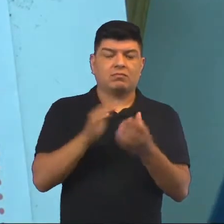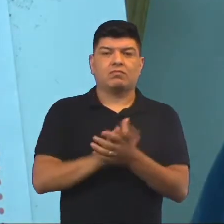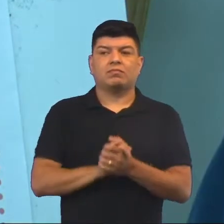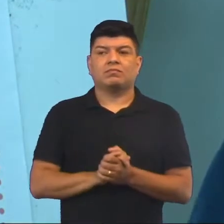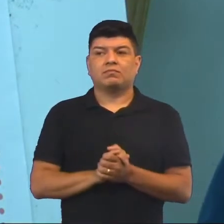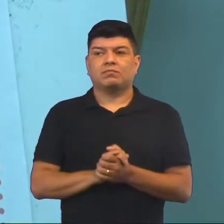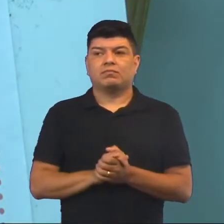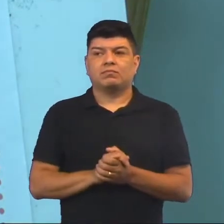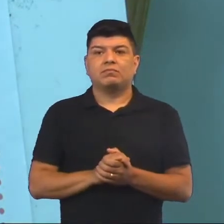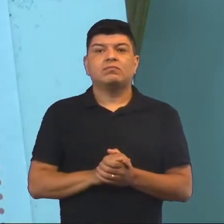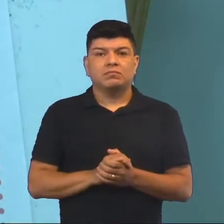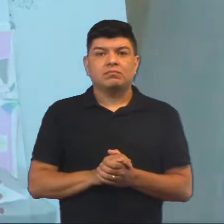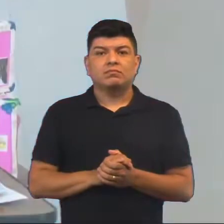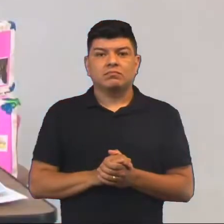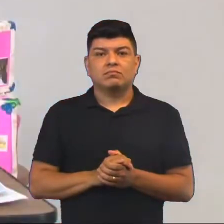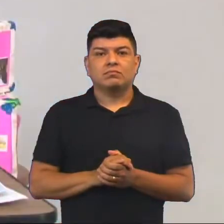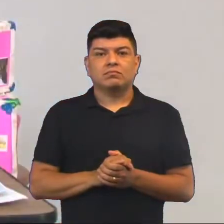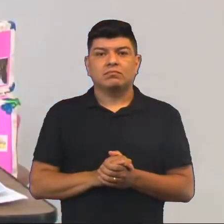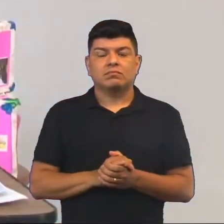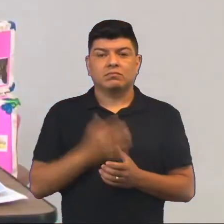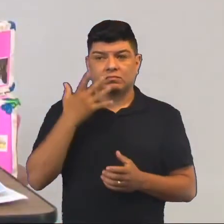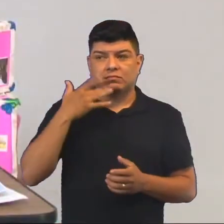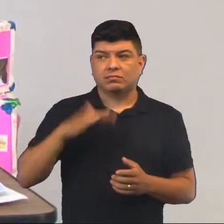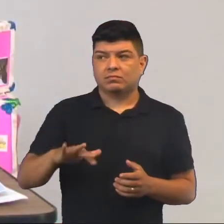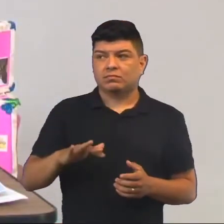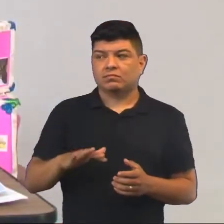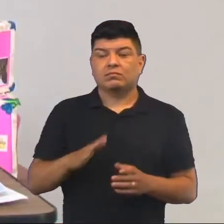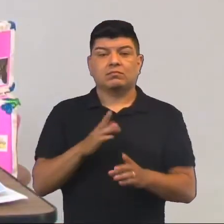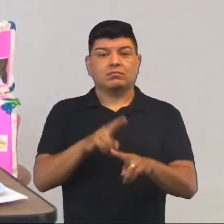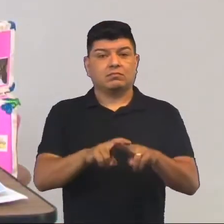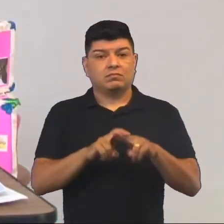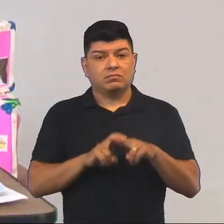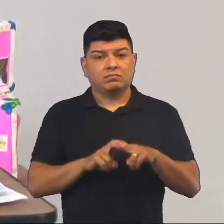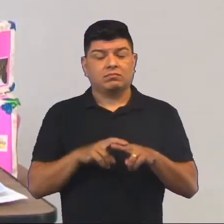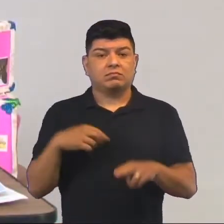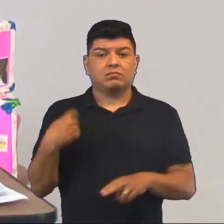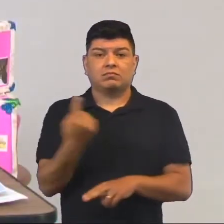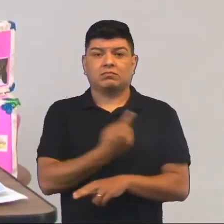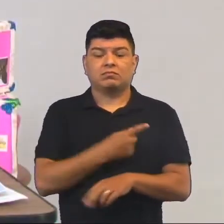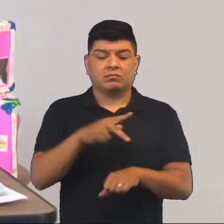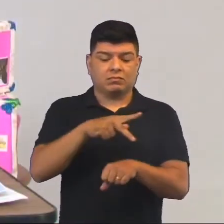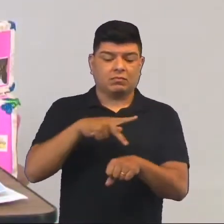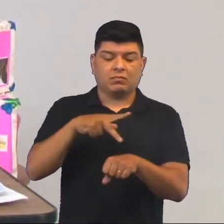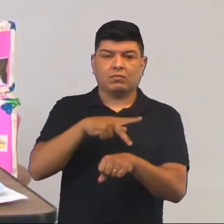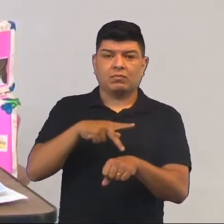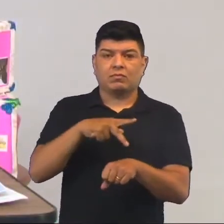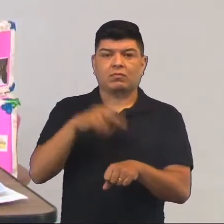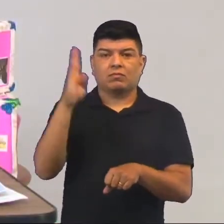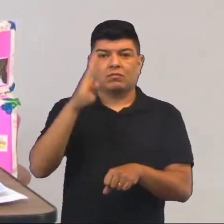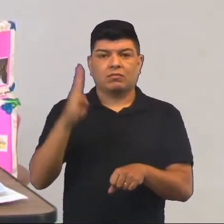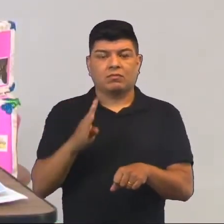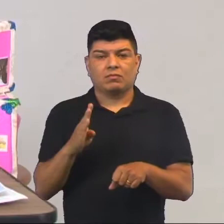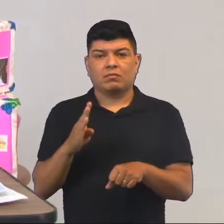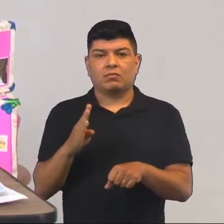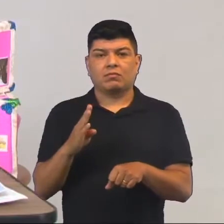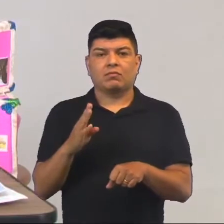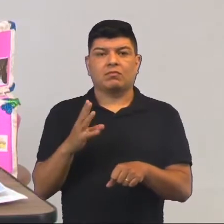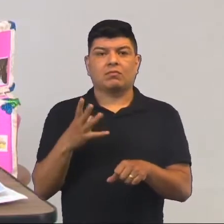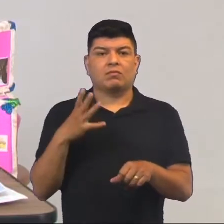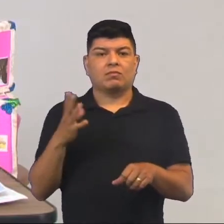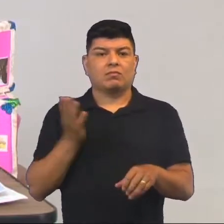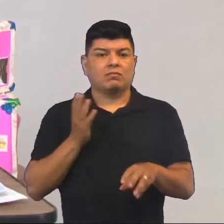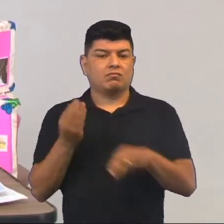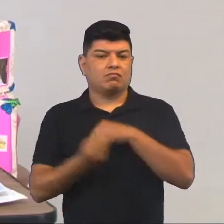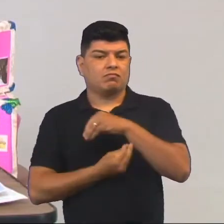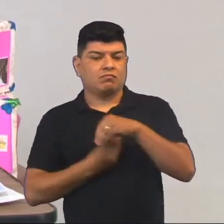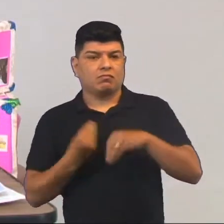outros, certo? Então, crianças, por esta razão, o nosso país, o Brasil, ele é muito